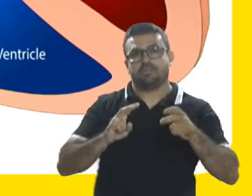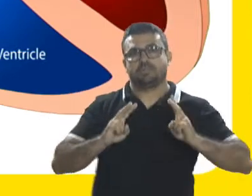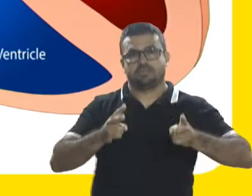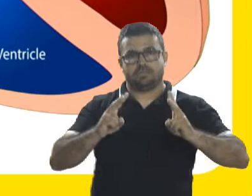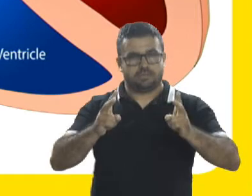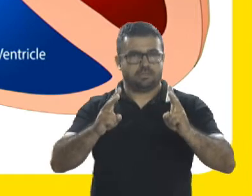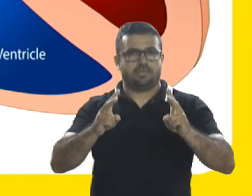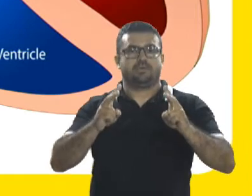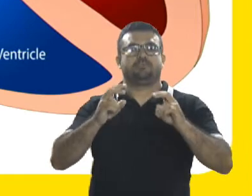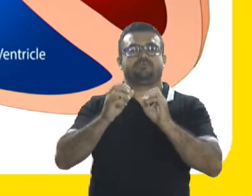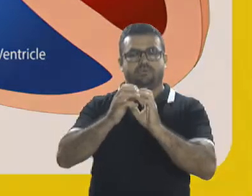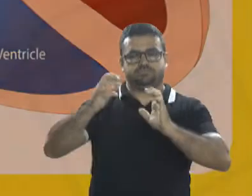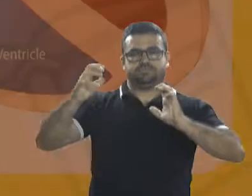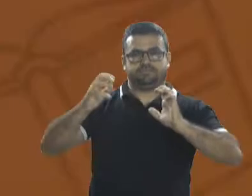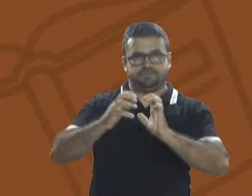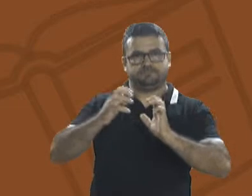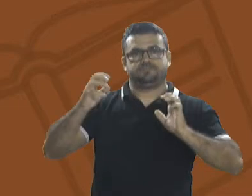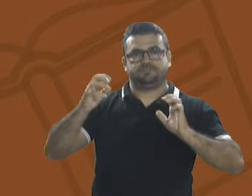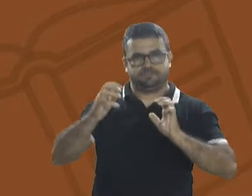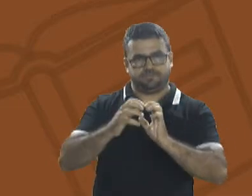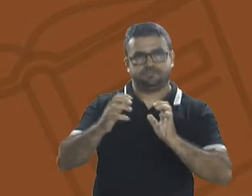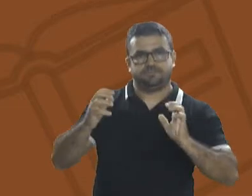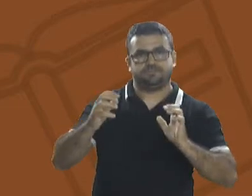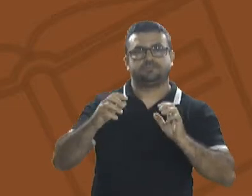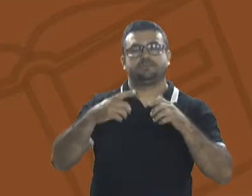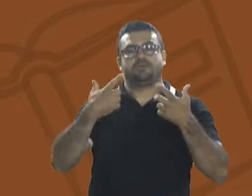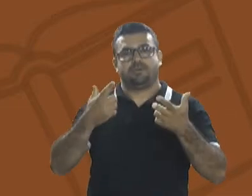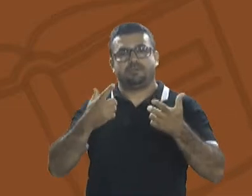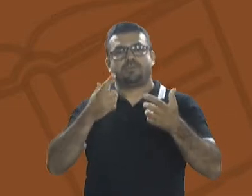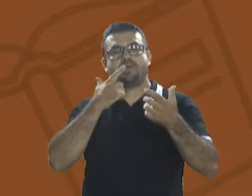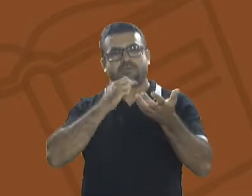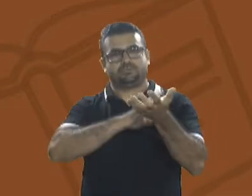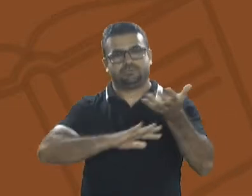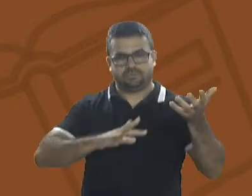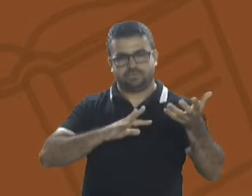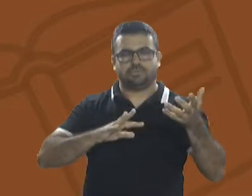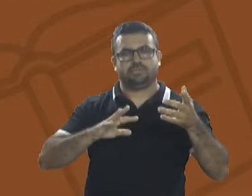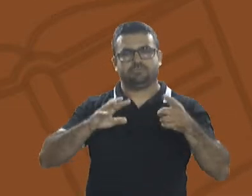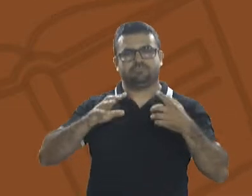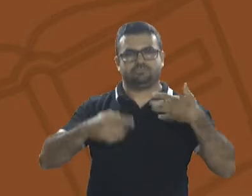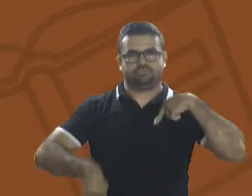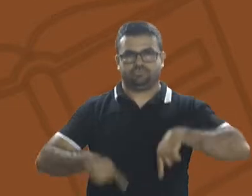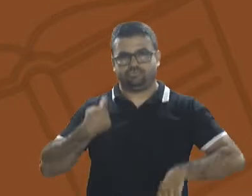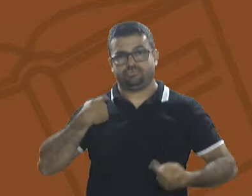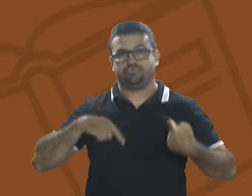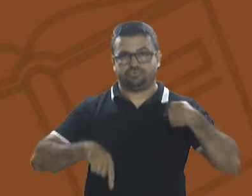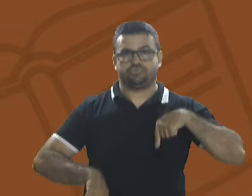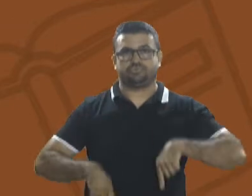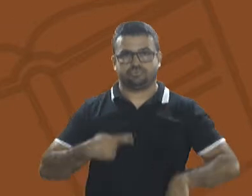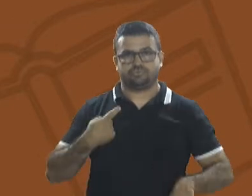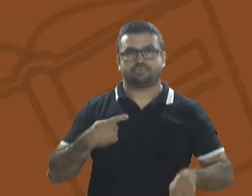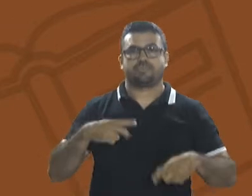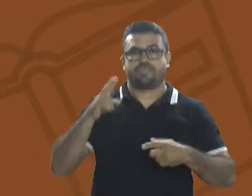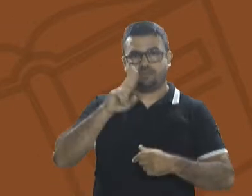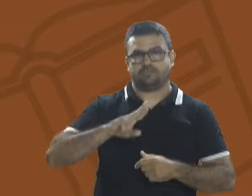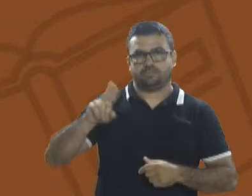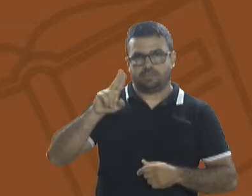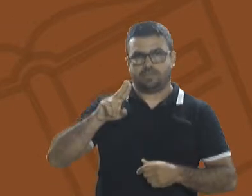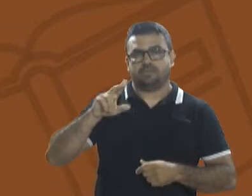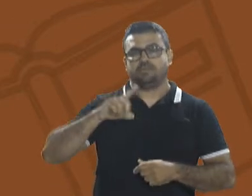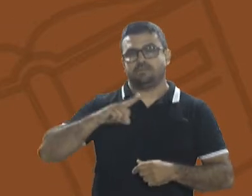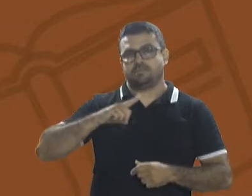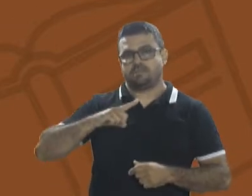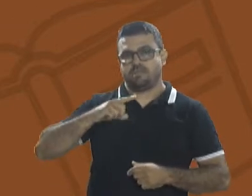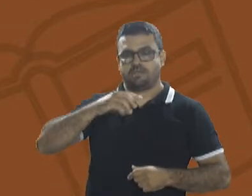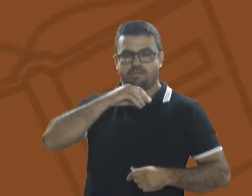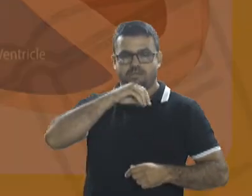corpo. Ele vai servir realmente como uma bomba para o nosso corpo. E nele nós vamos encontrar 4 cavidades. Então